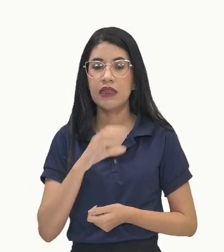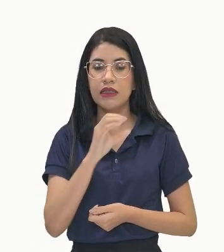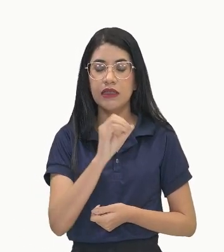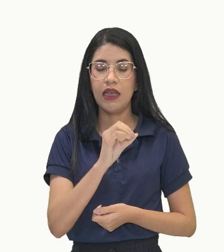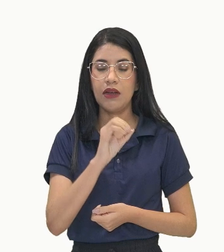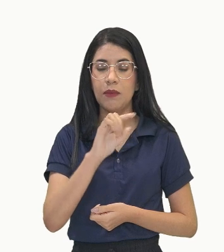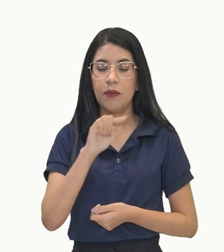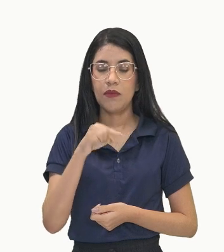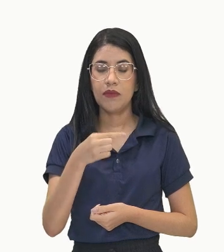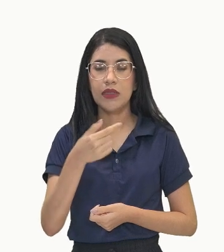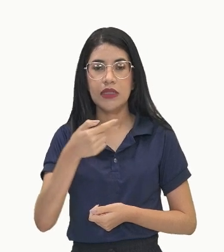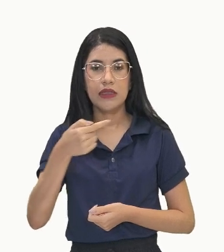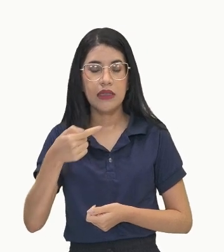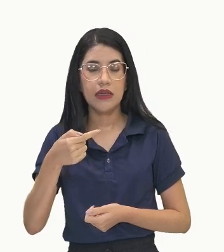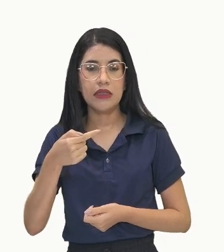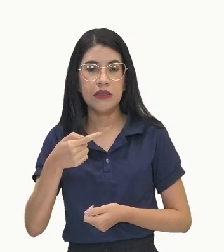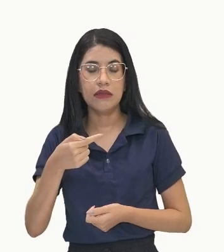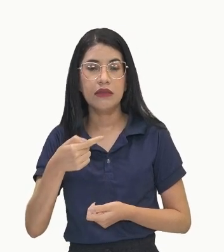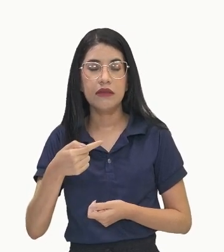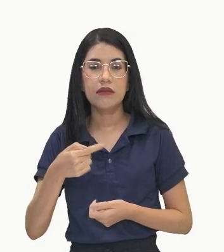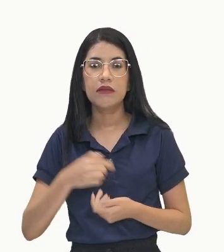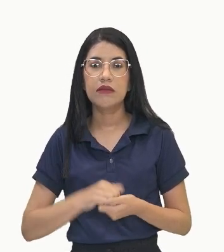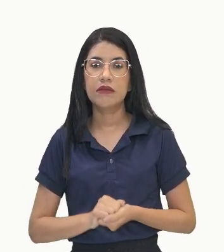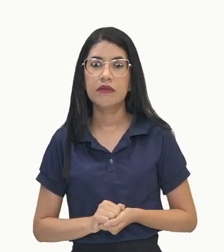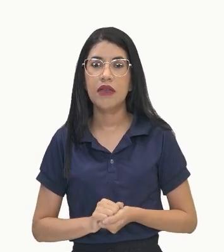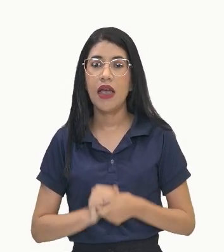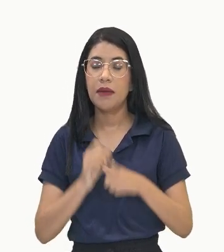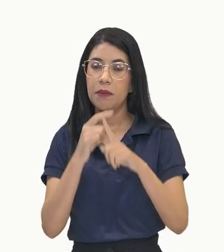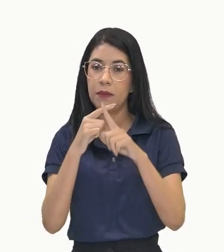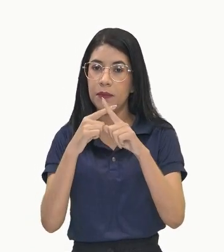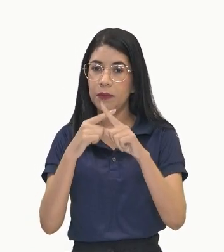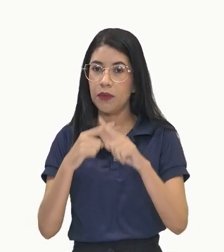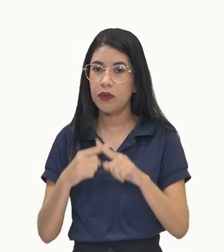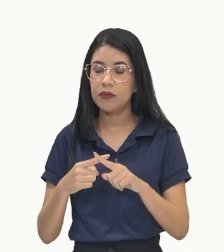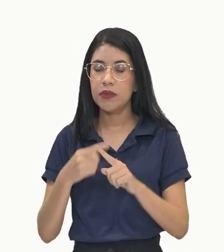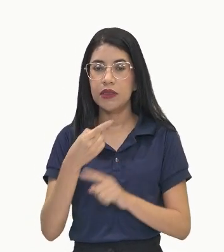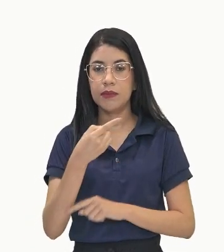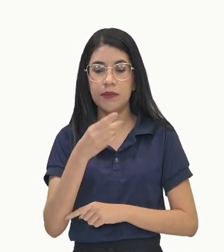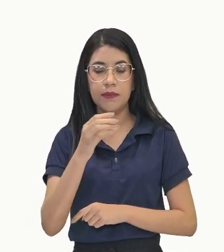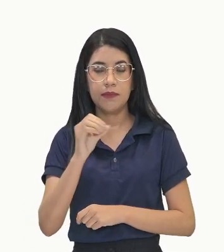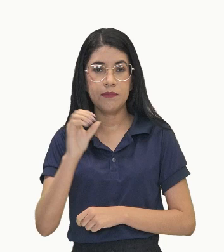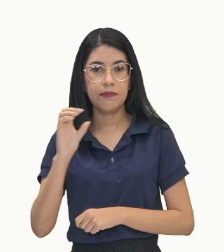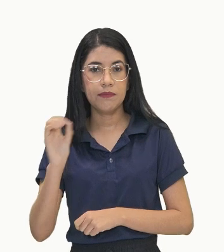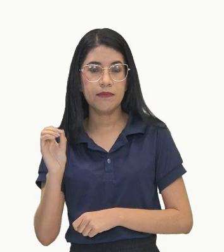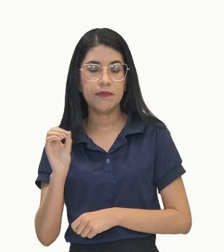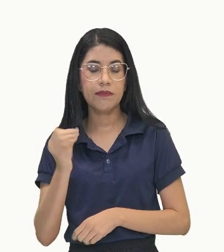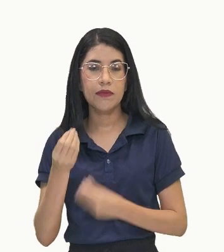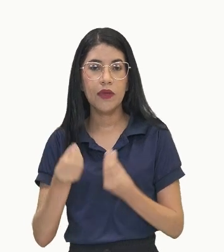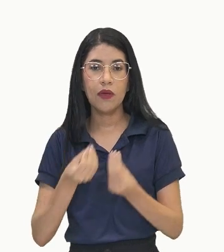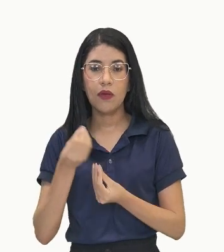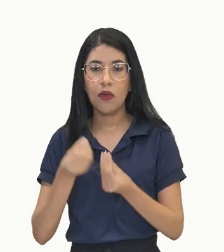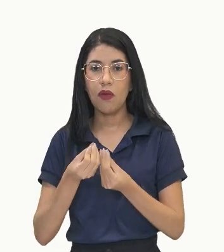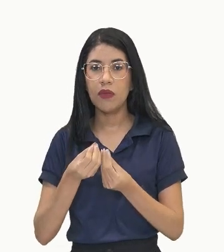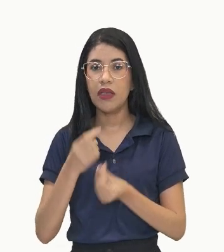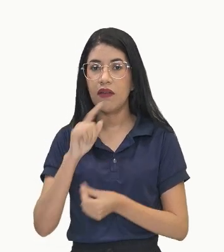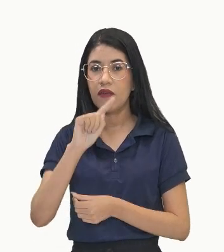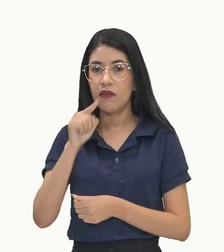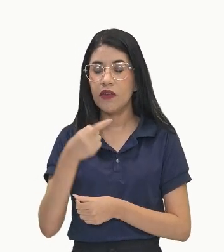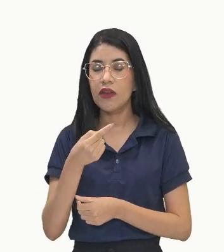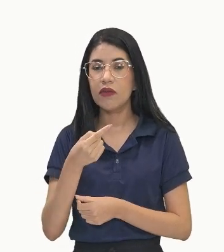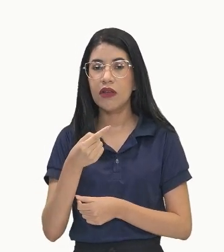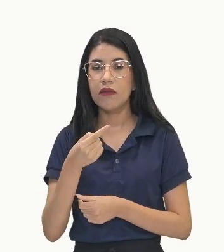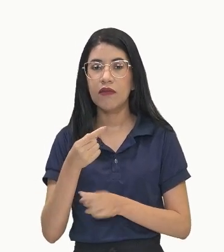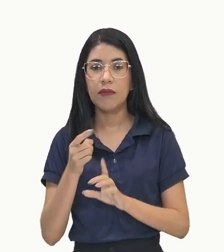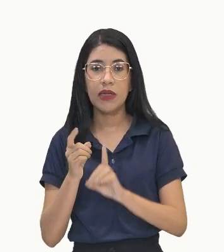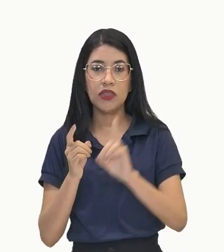0,7 e eu tenho uma multiplicação por 100, essa vírgula vai andar para